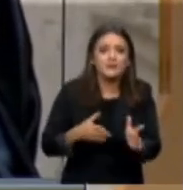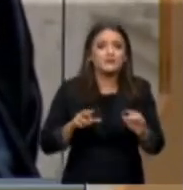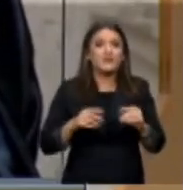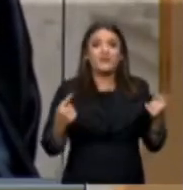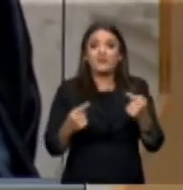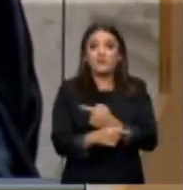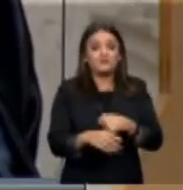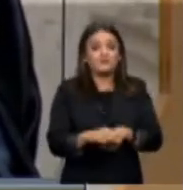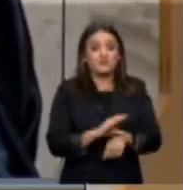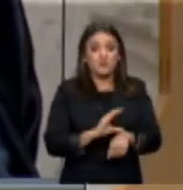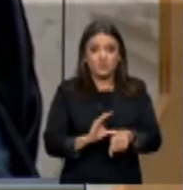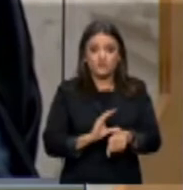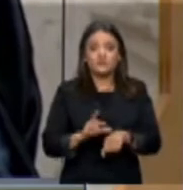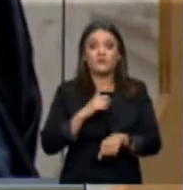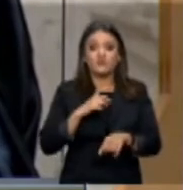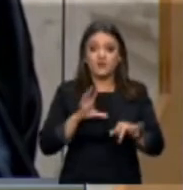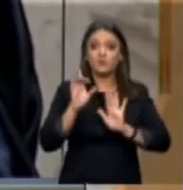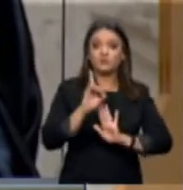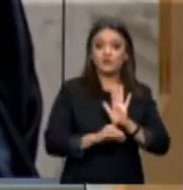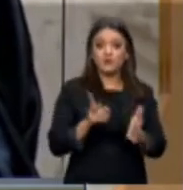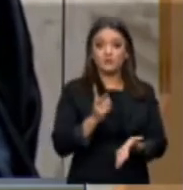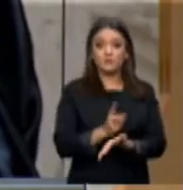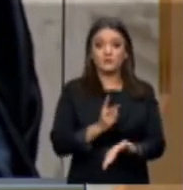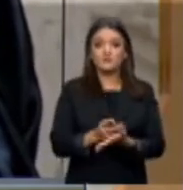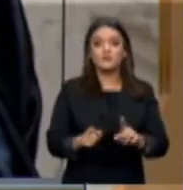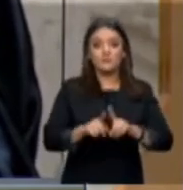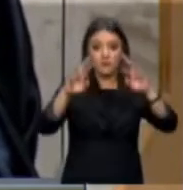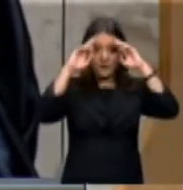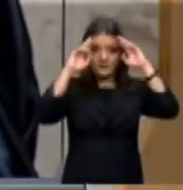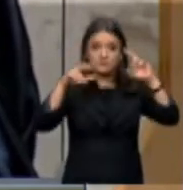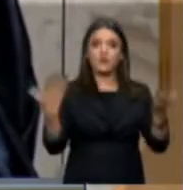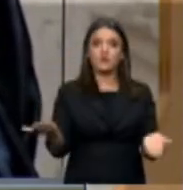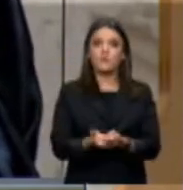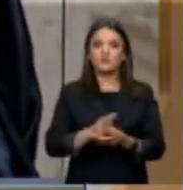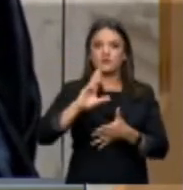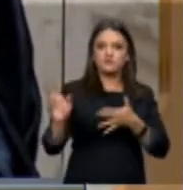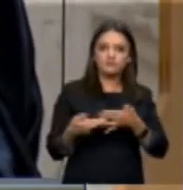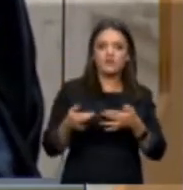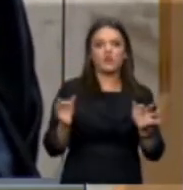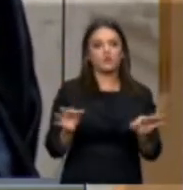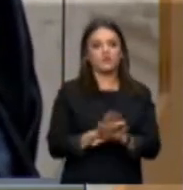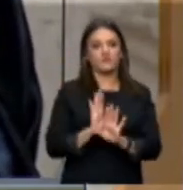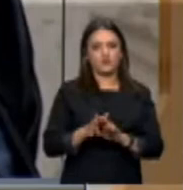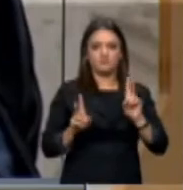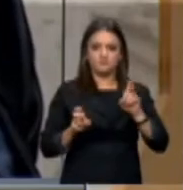o direito à efetividade da jurisdição e o respeito à coisa julgada, fecho aspas. Ou